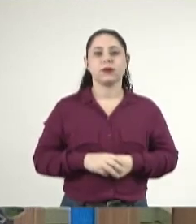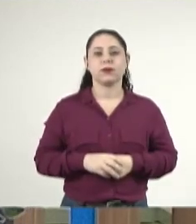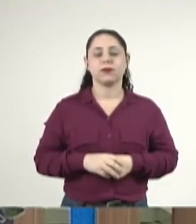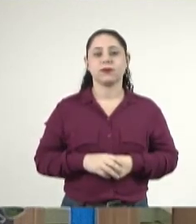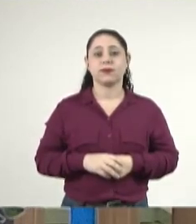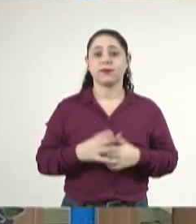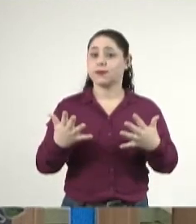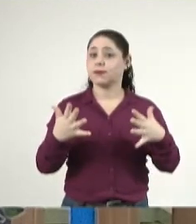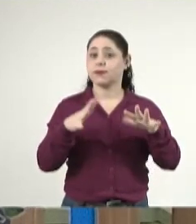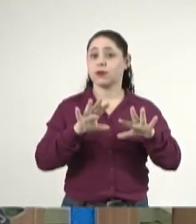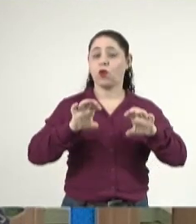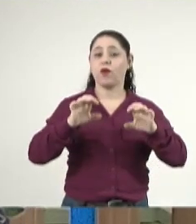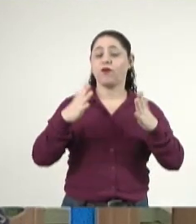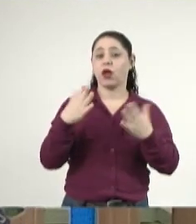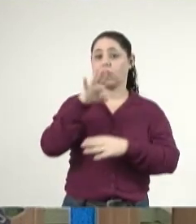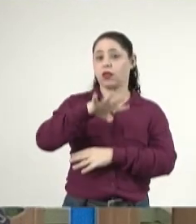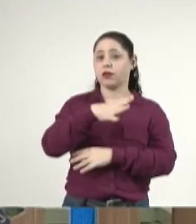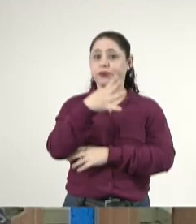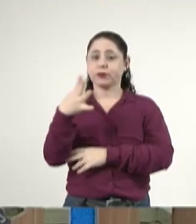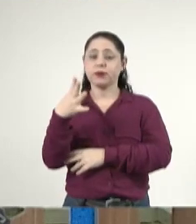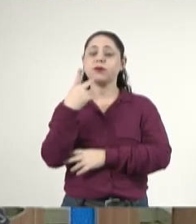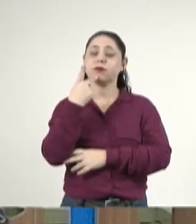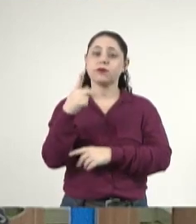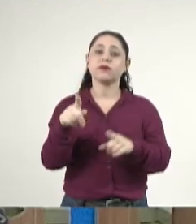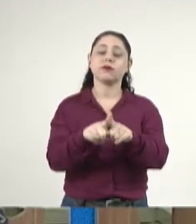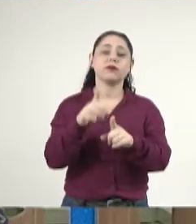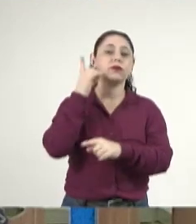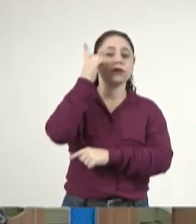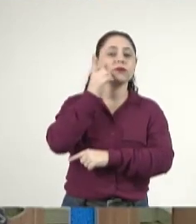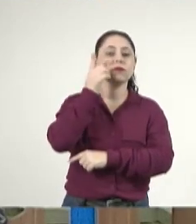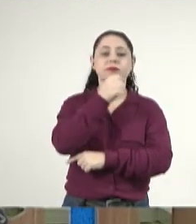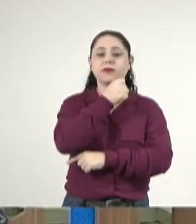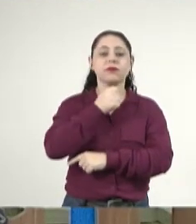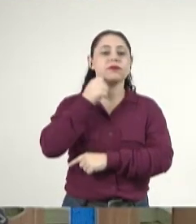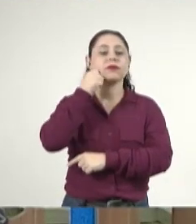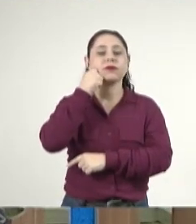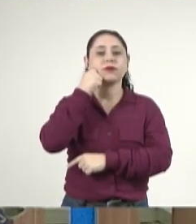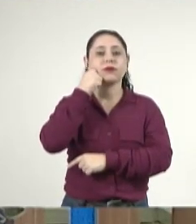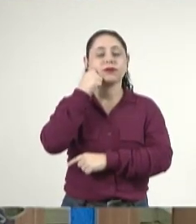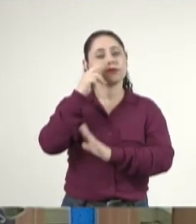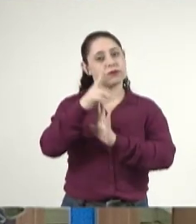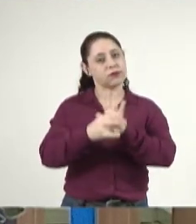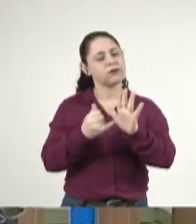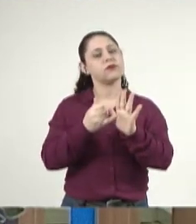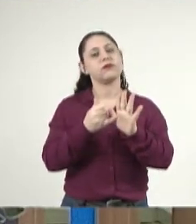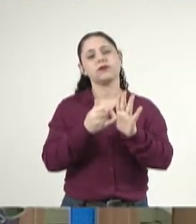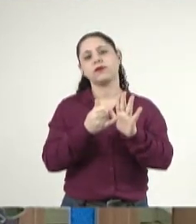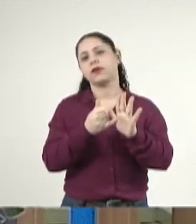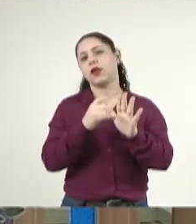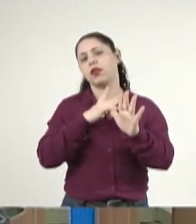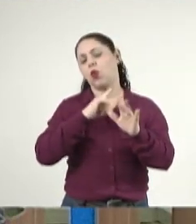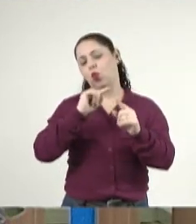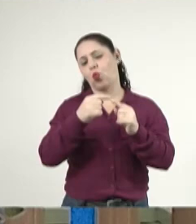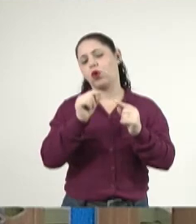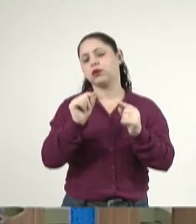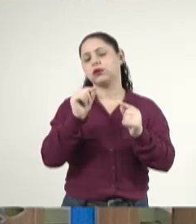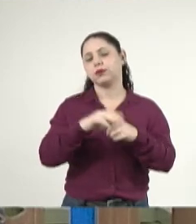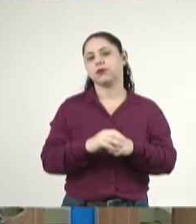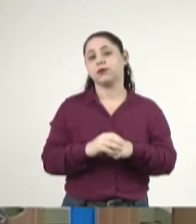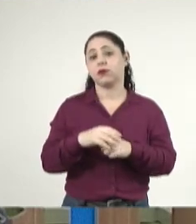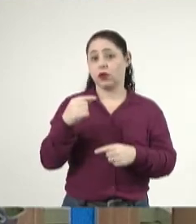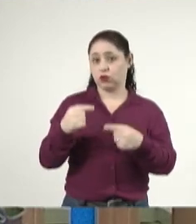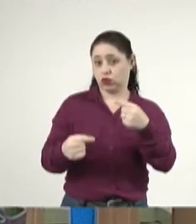A inclusão desse evento no calendário oficial de eventos, diz inclusive o deputado Antônio Vaz no seu projeto, né, tem a intenção de